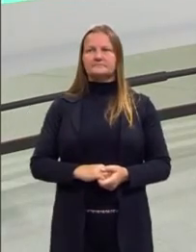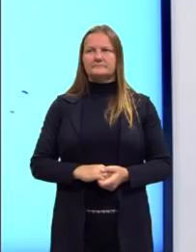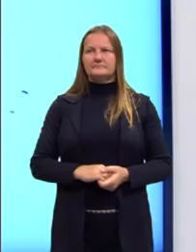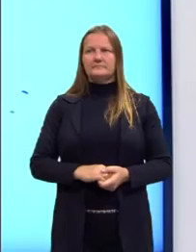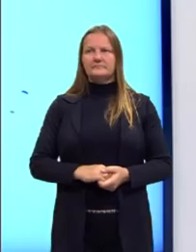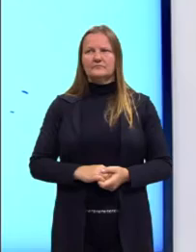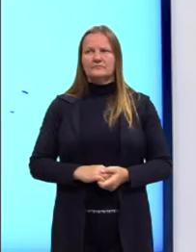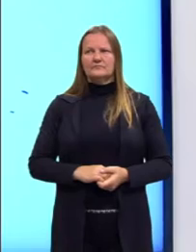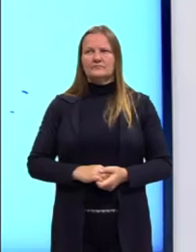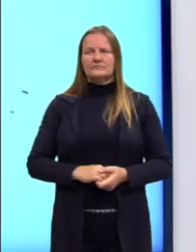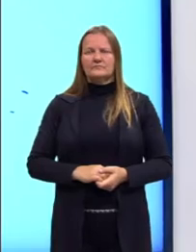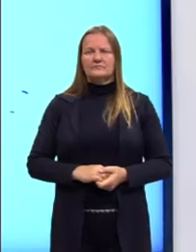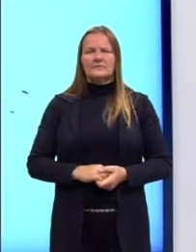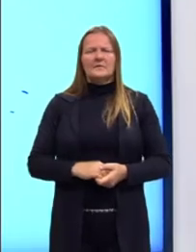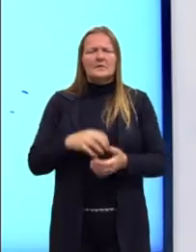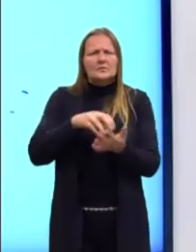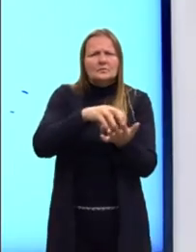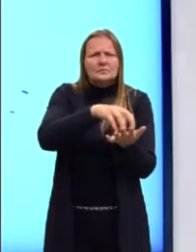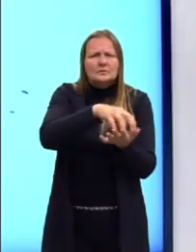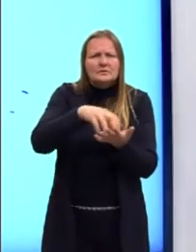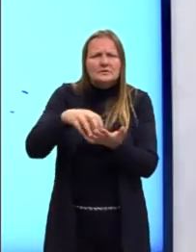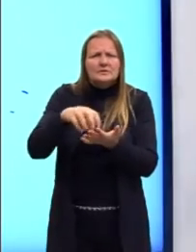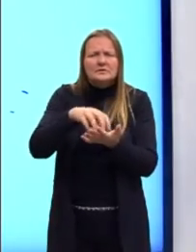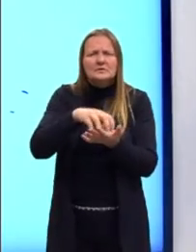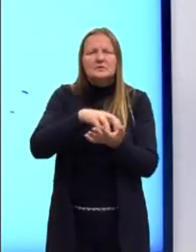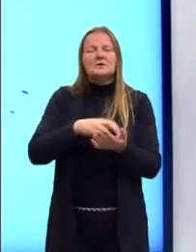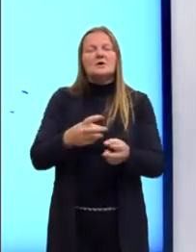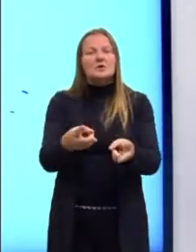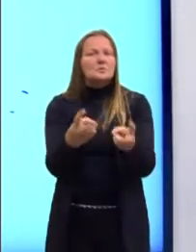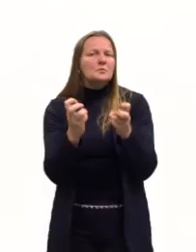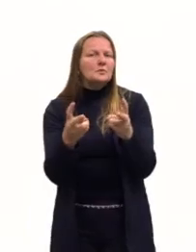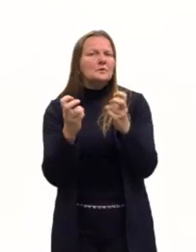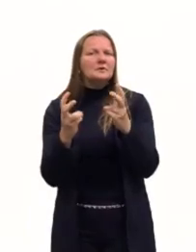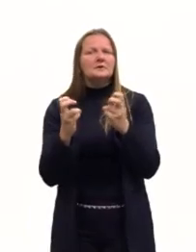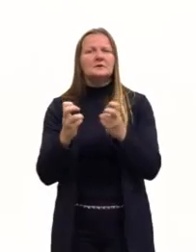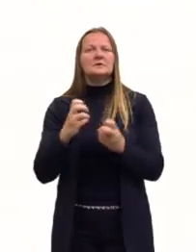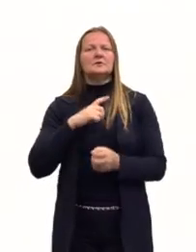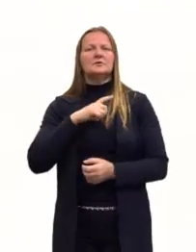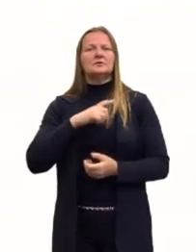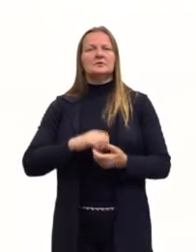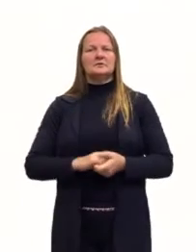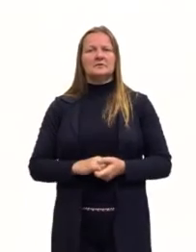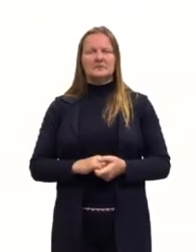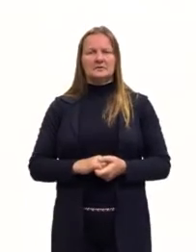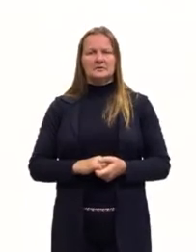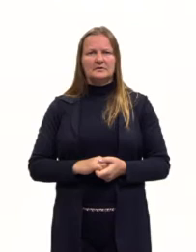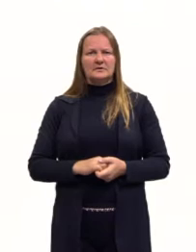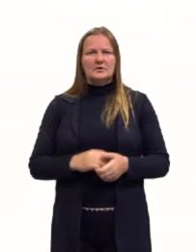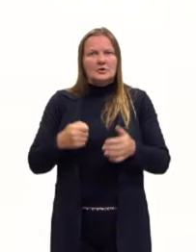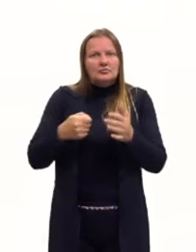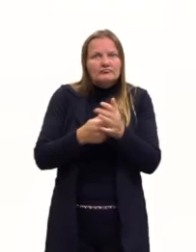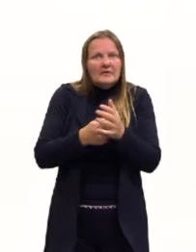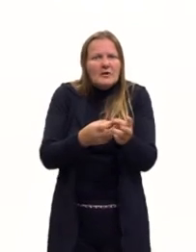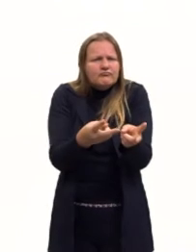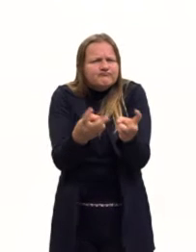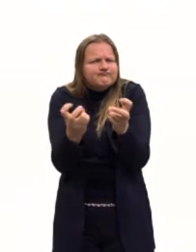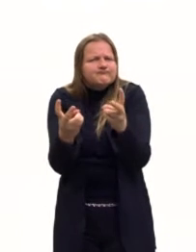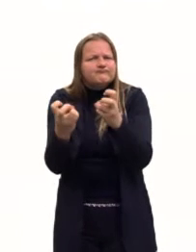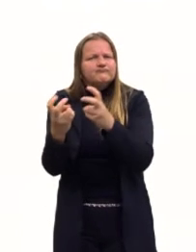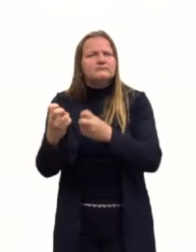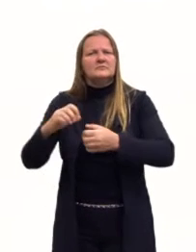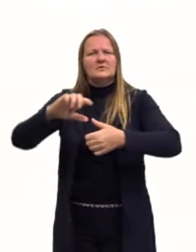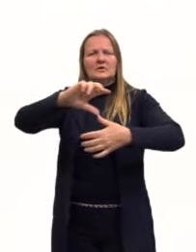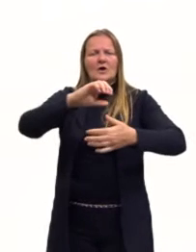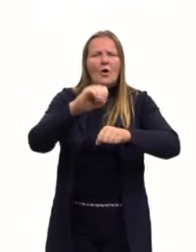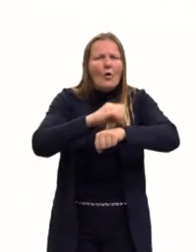comentasse não é o tipo de colônia que nós temos a colônia de exploração nome já diz a exploração eles vão tentar tirar o máximo possível o